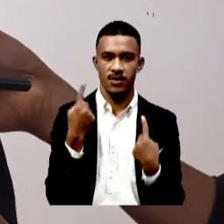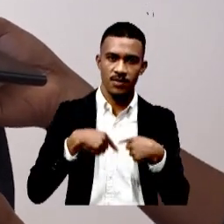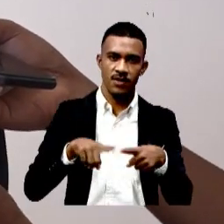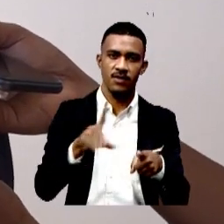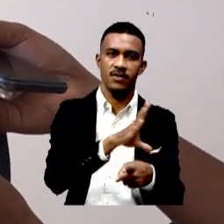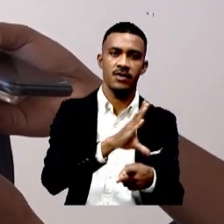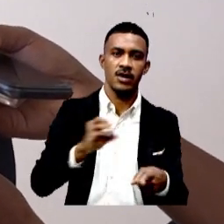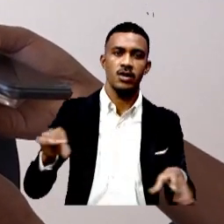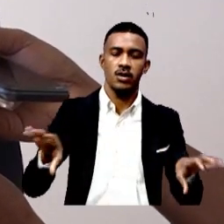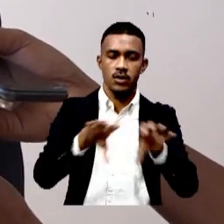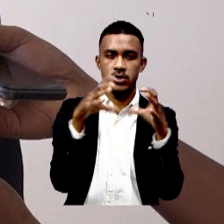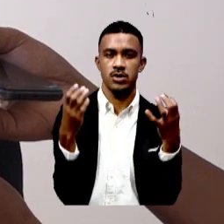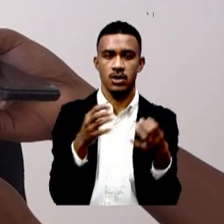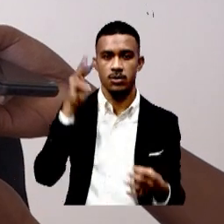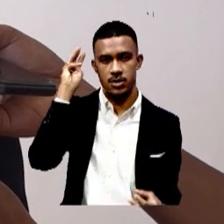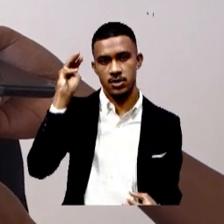se konsul ministro, depois ite ba,